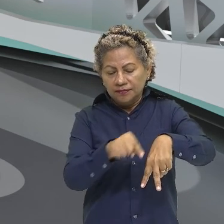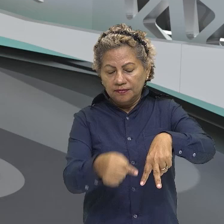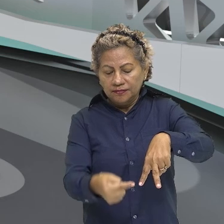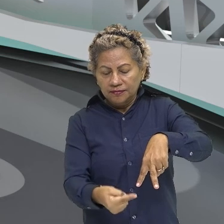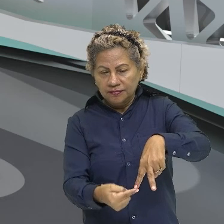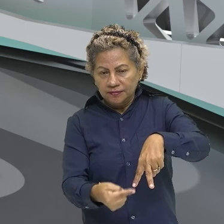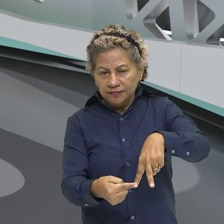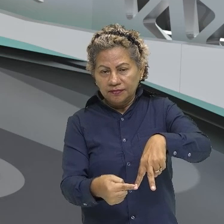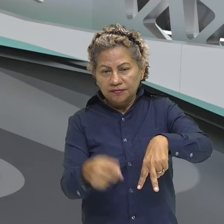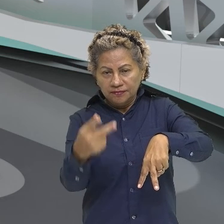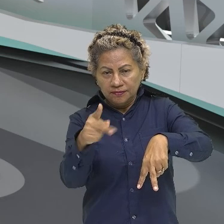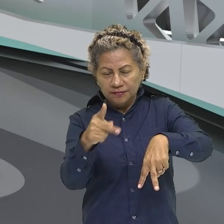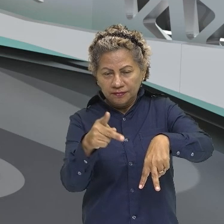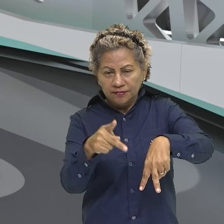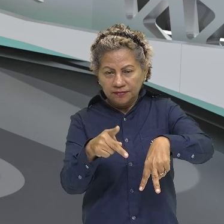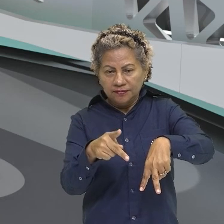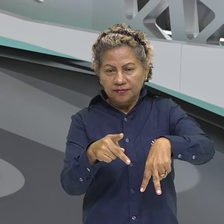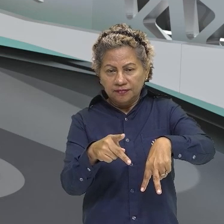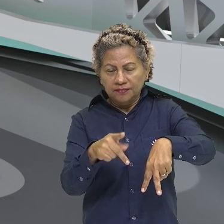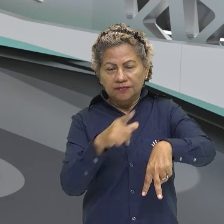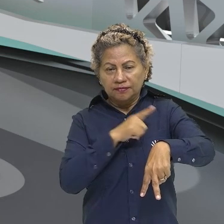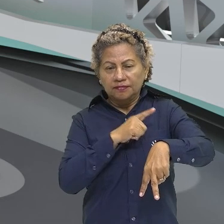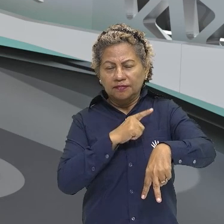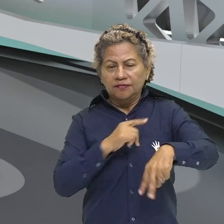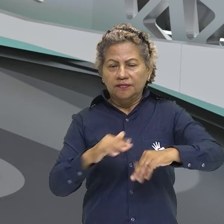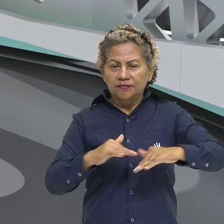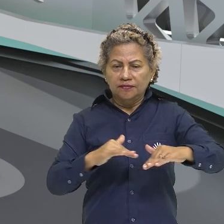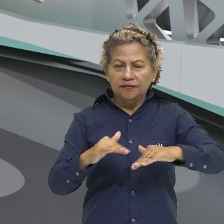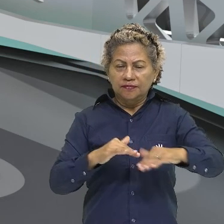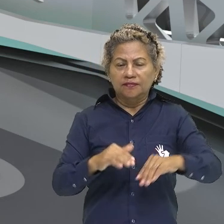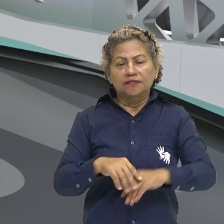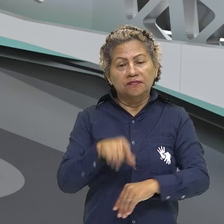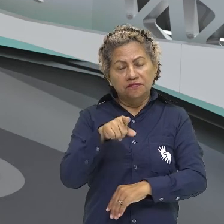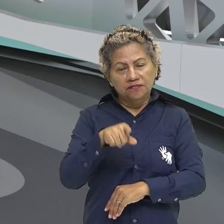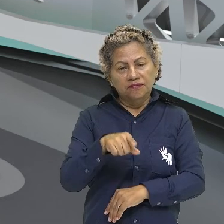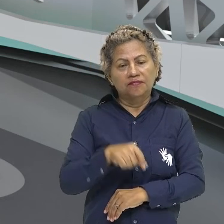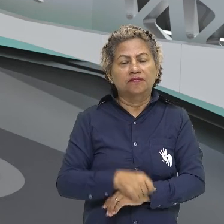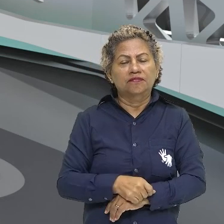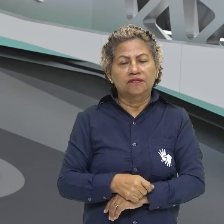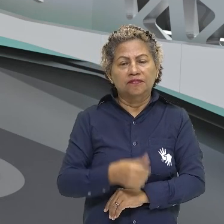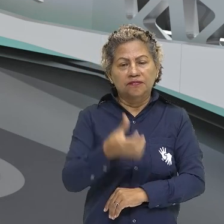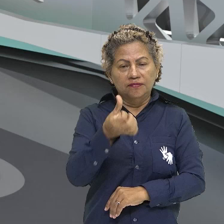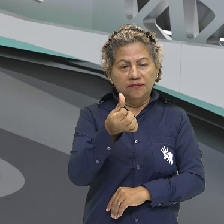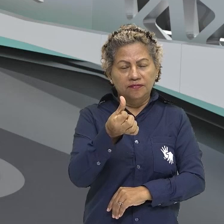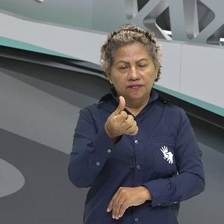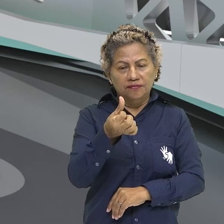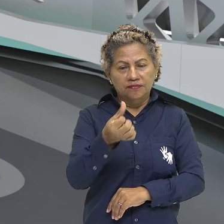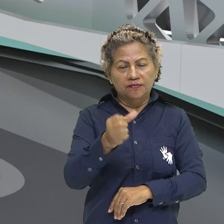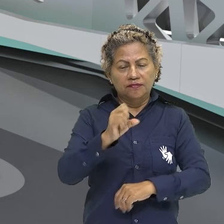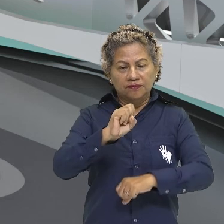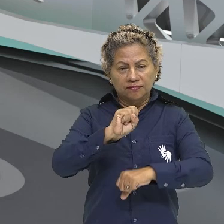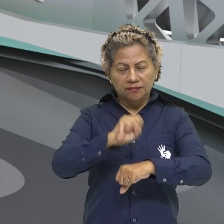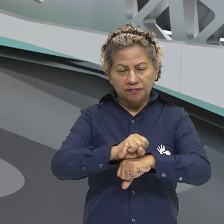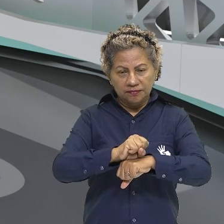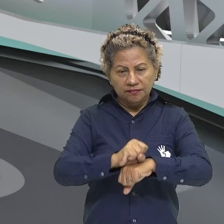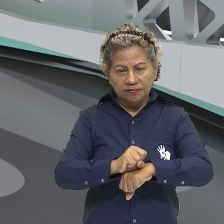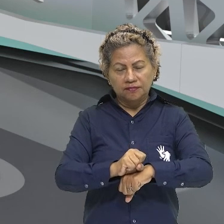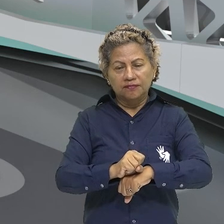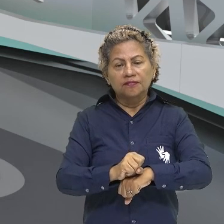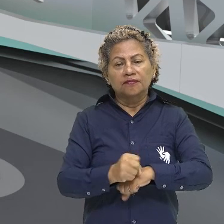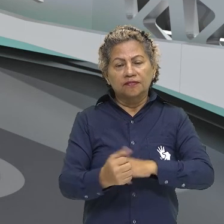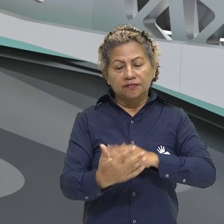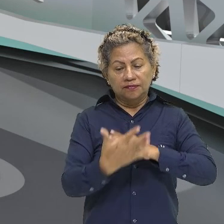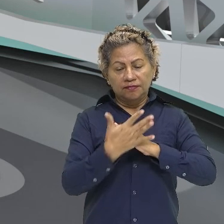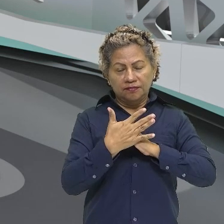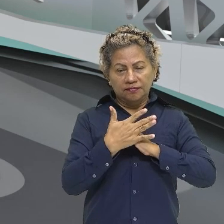e você vai seguindo aquele movimento. Depois de contar em 6 segundos, aí a pessoa solta a costa,